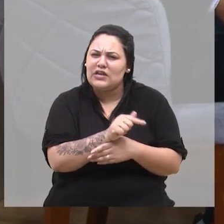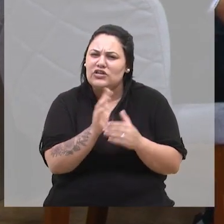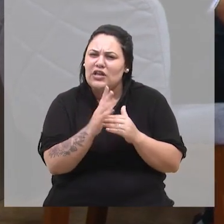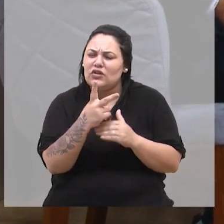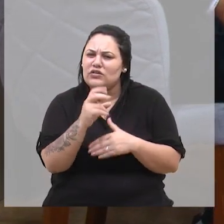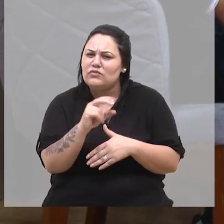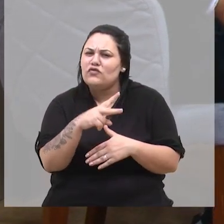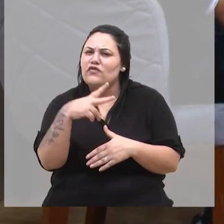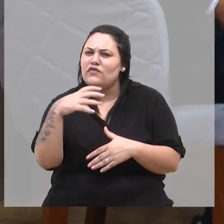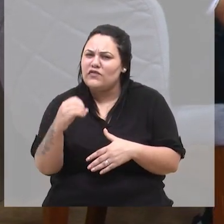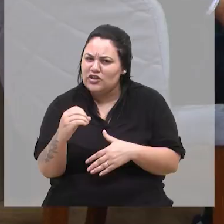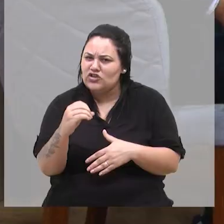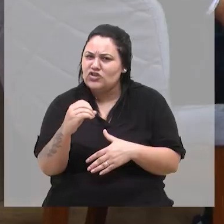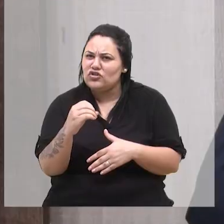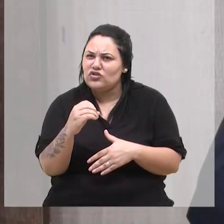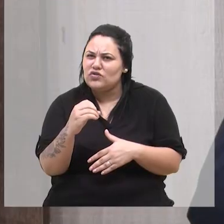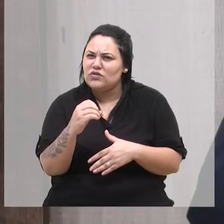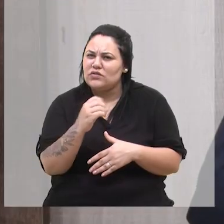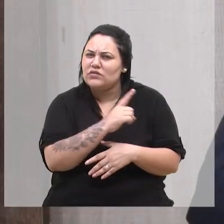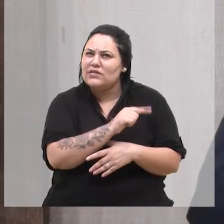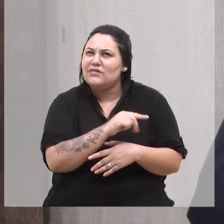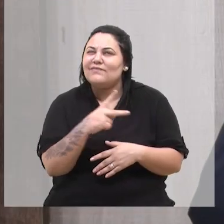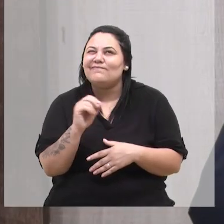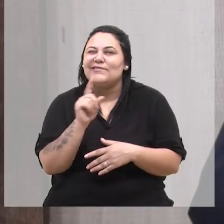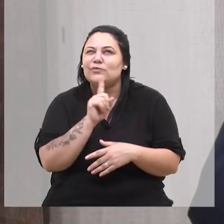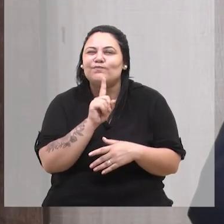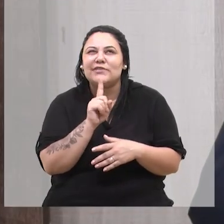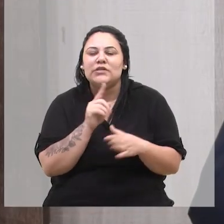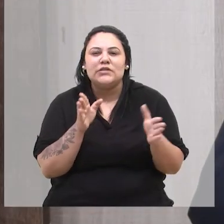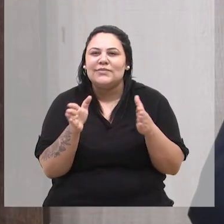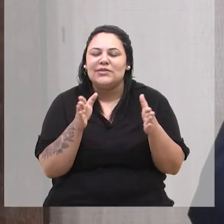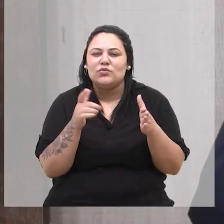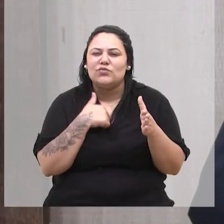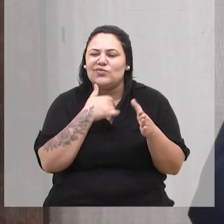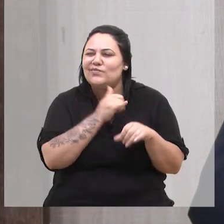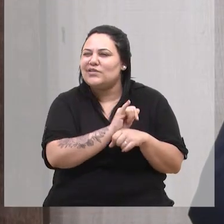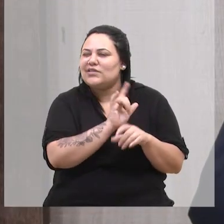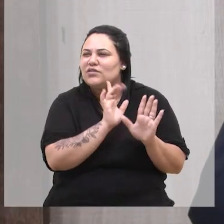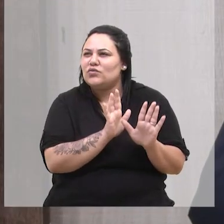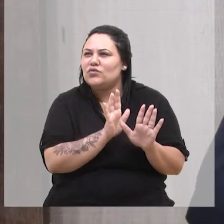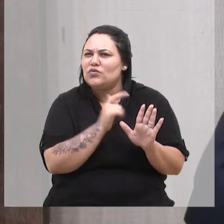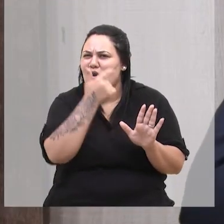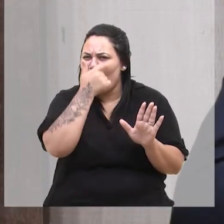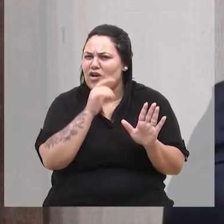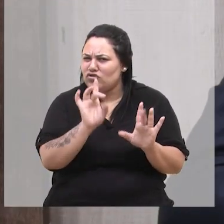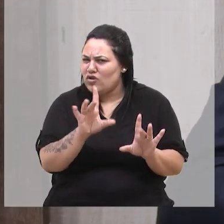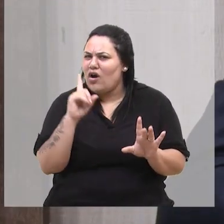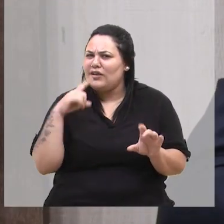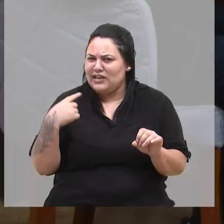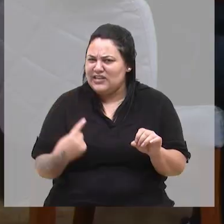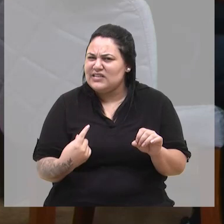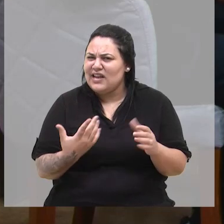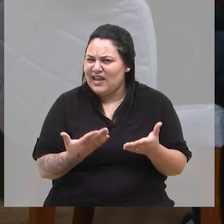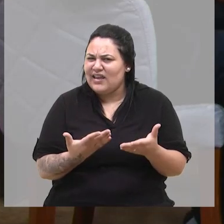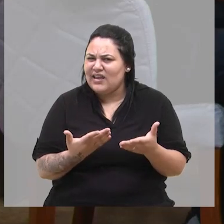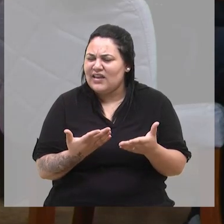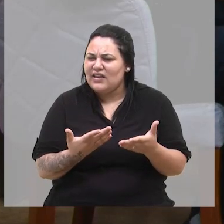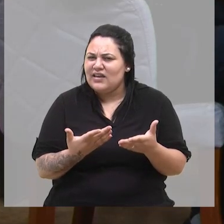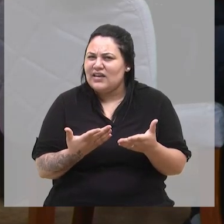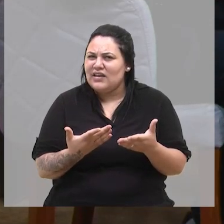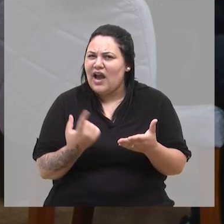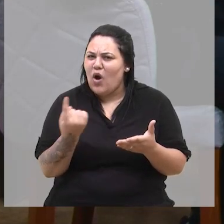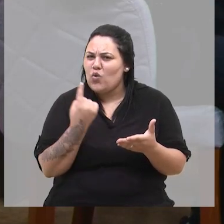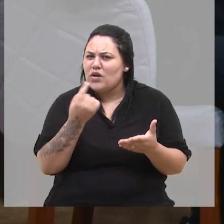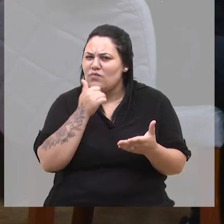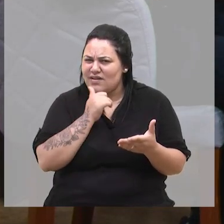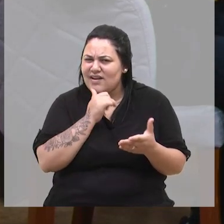a 20, não, 17 a 20 não, mas nesse período aí, se não me engano, era só a Denise Pessoa. A Denise ficou ela é a